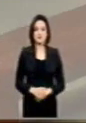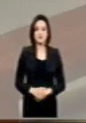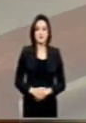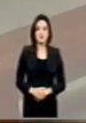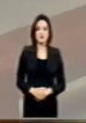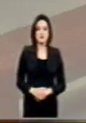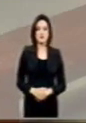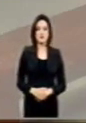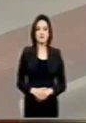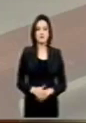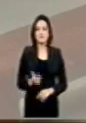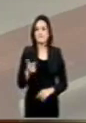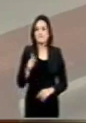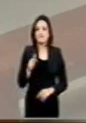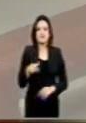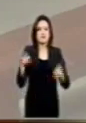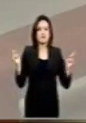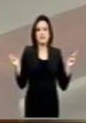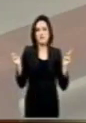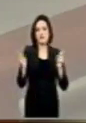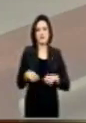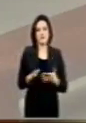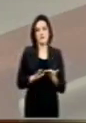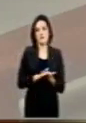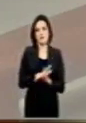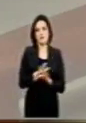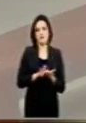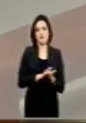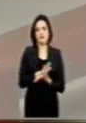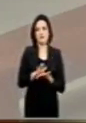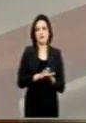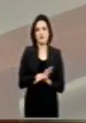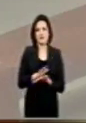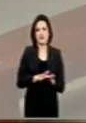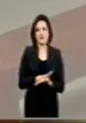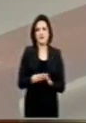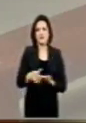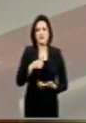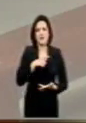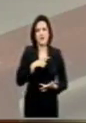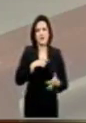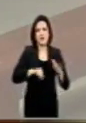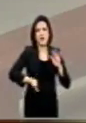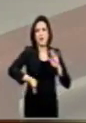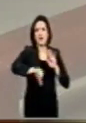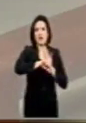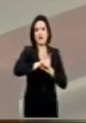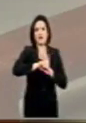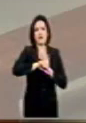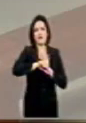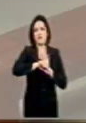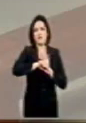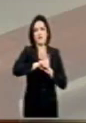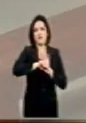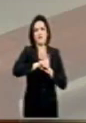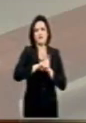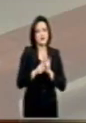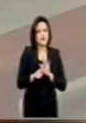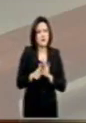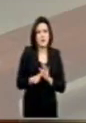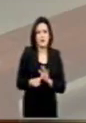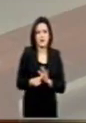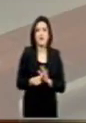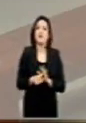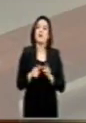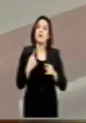Não tem a possibilidade aqui, excelências, de ter havido uma conduta voltada para qualquer tipo de crime. Eles estavam,